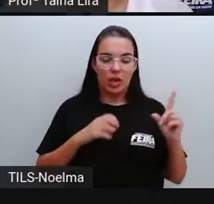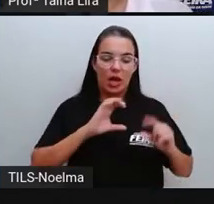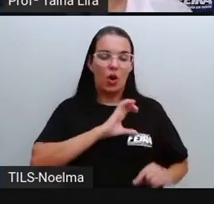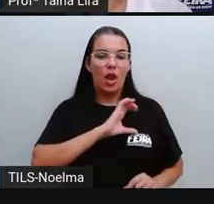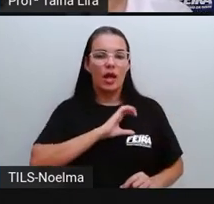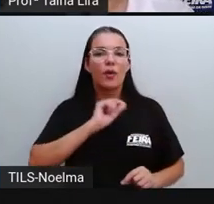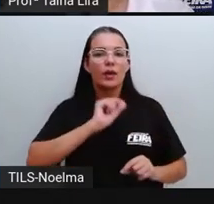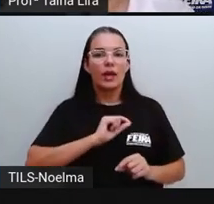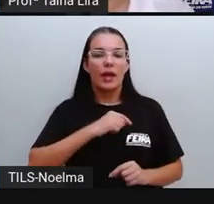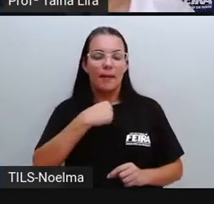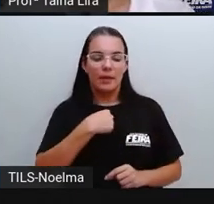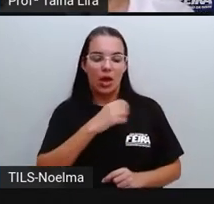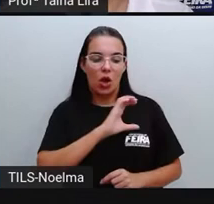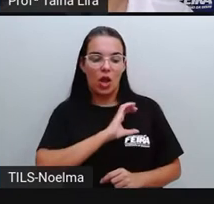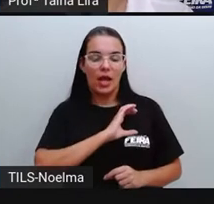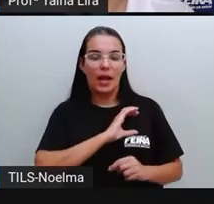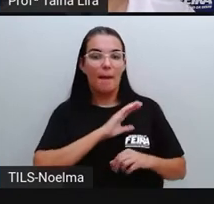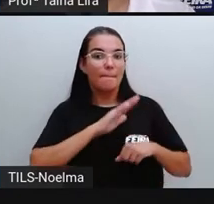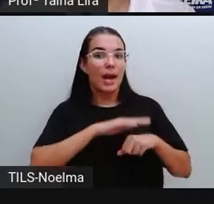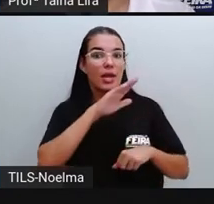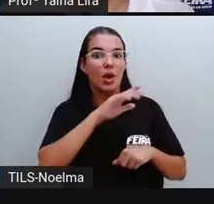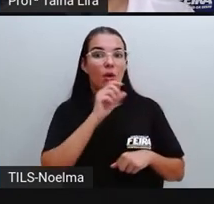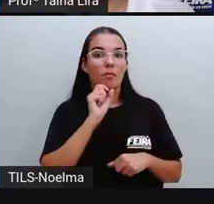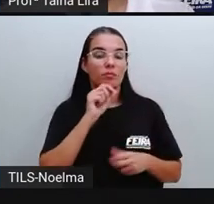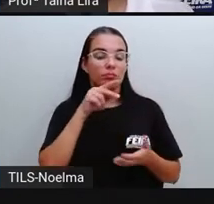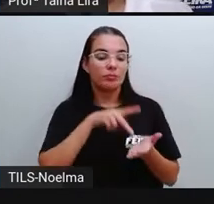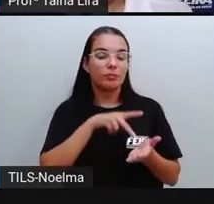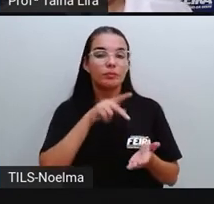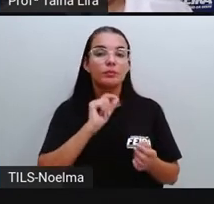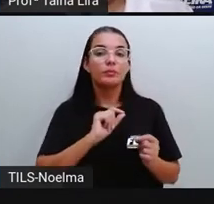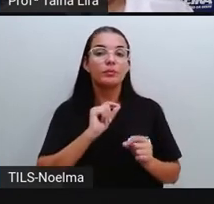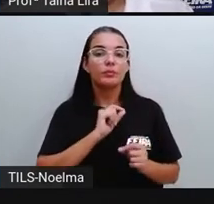da colega, qual foi a maior pontuação?